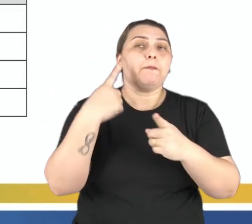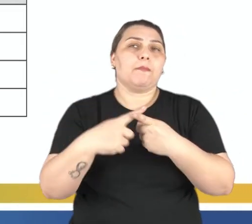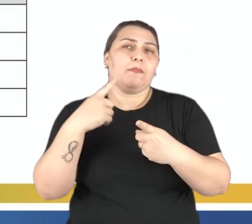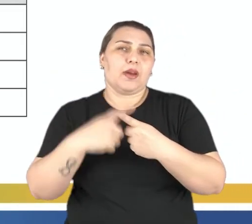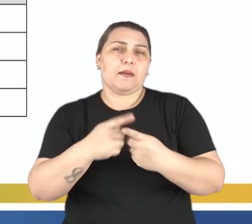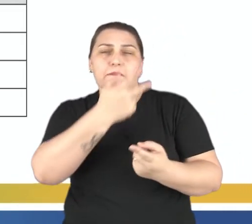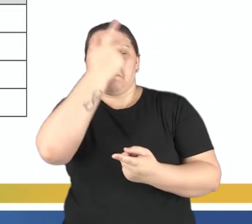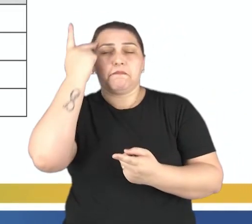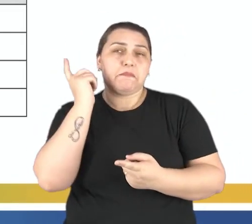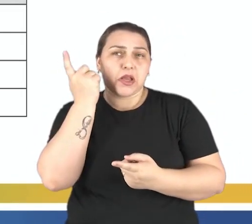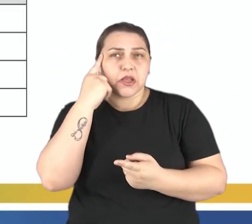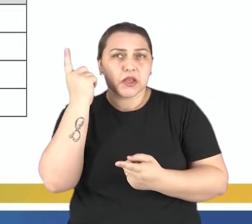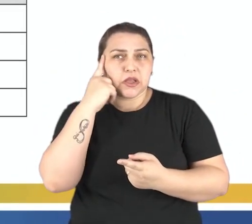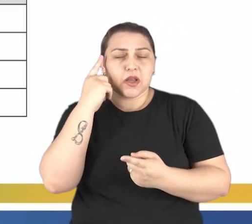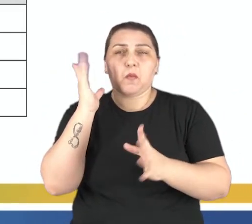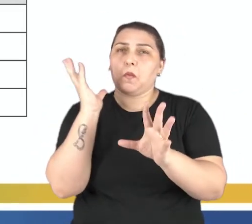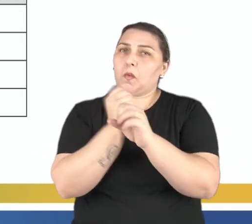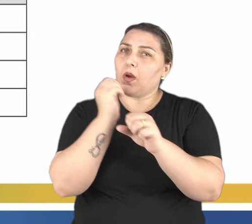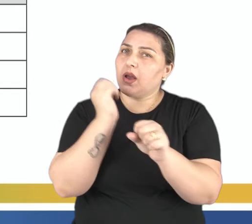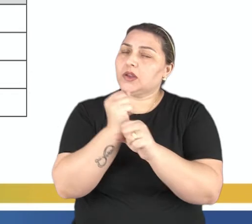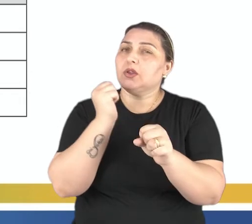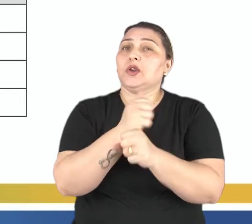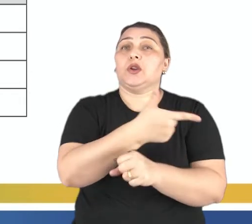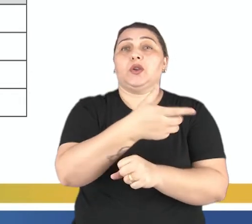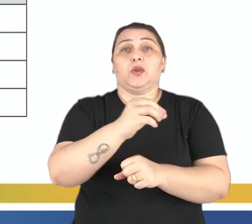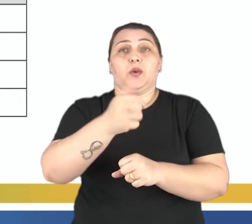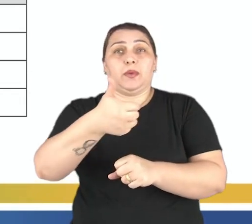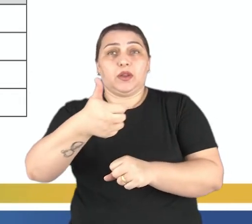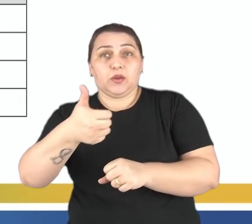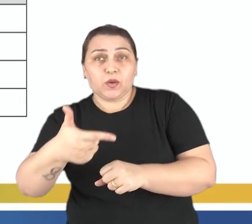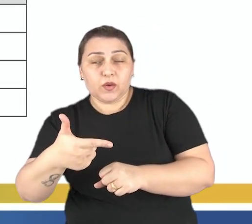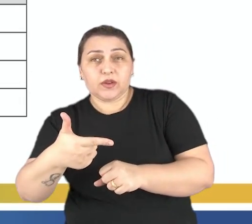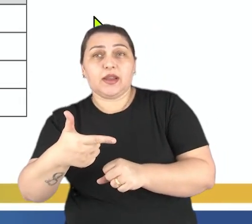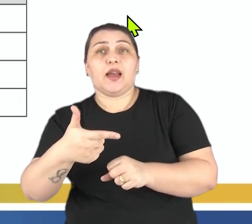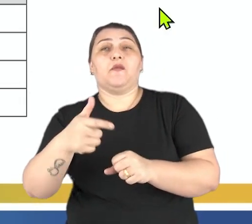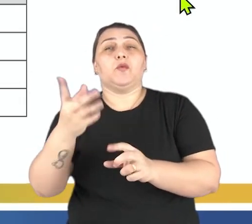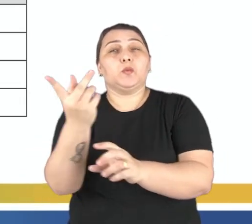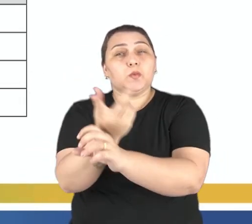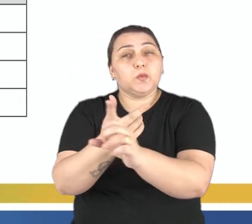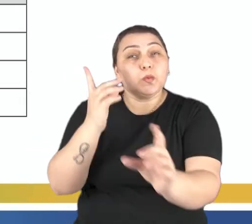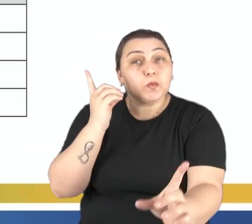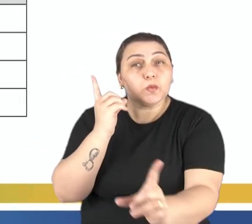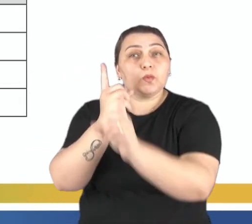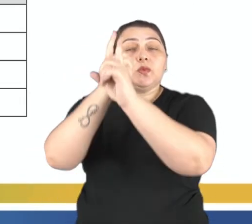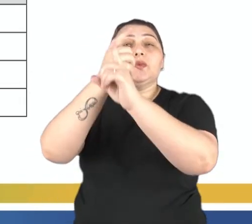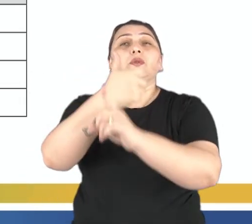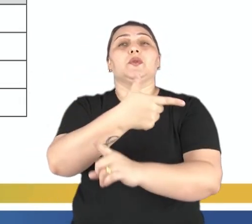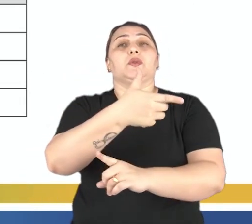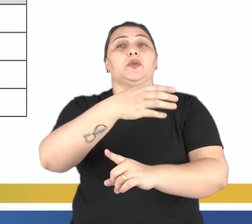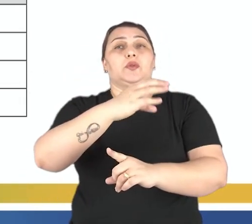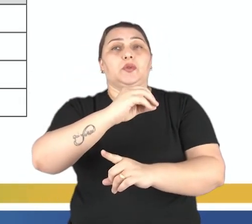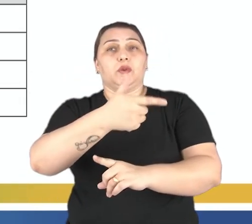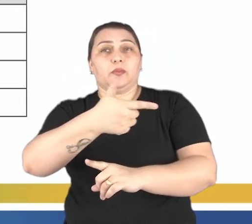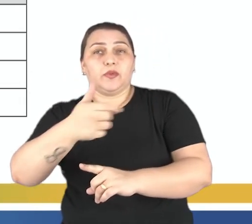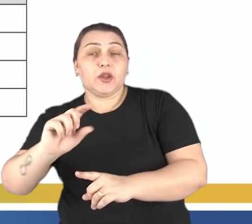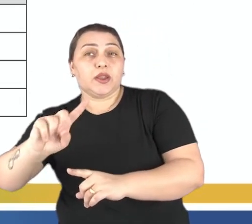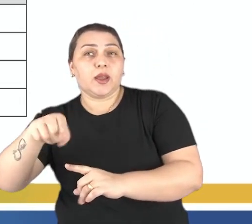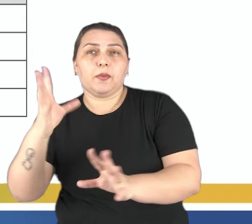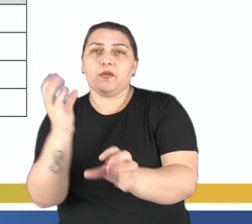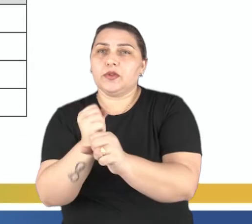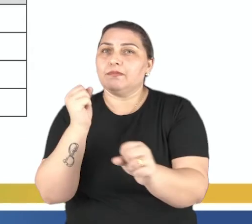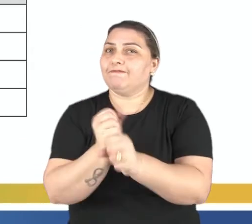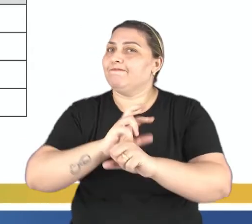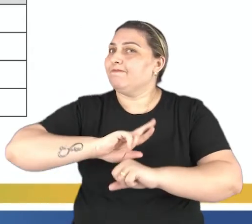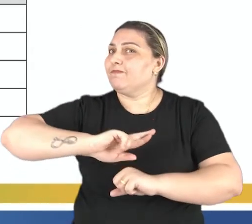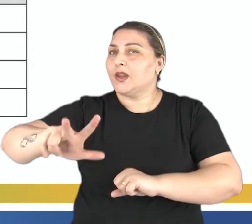poderia pensar, vou pegar a quantidade de 2012, vou achar a quantidade de 2021 e depois vou